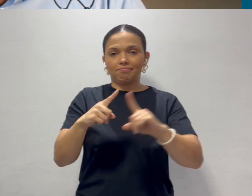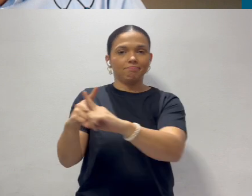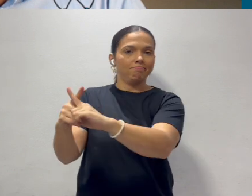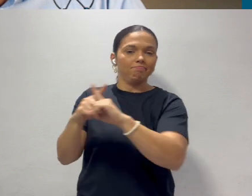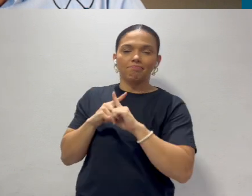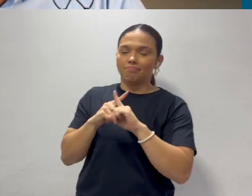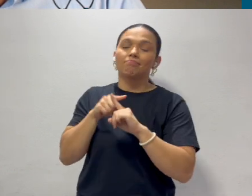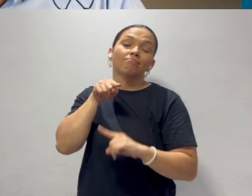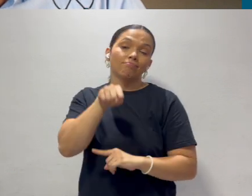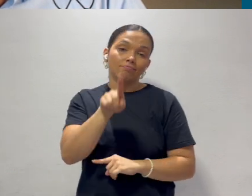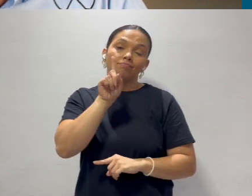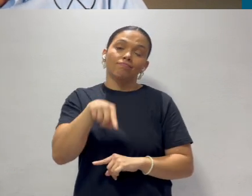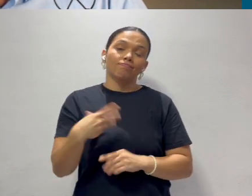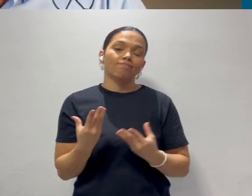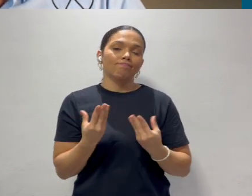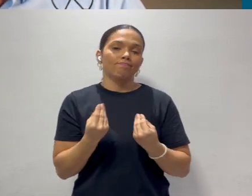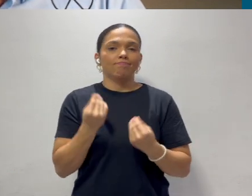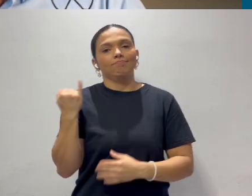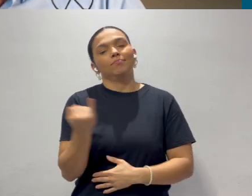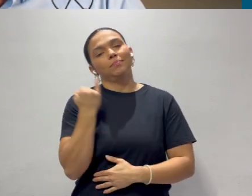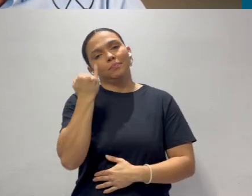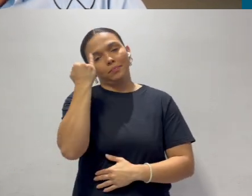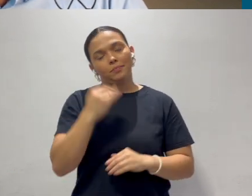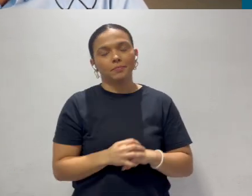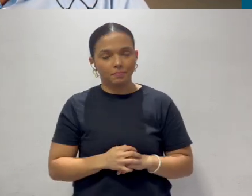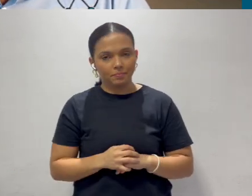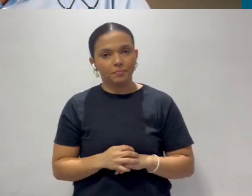será concedida. Isso é muito importante.